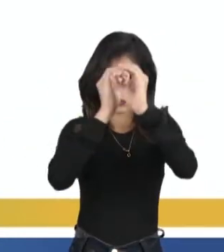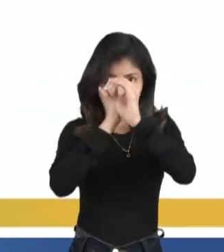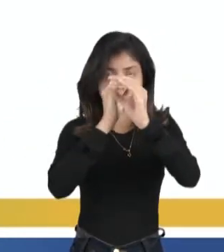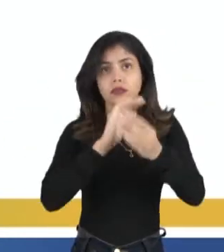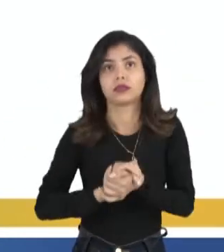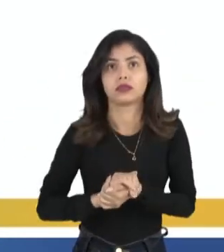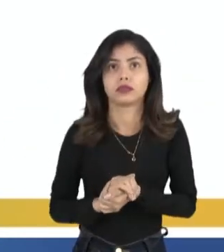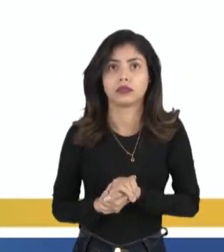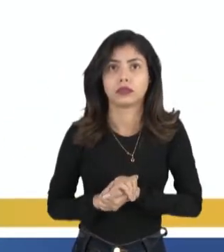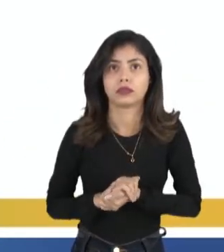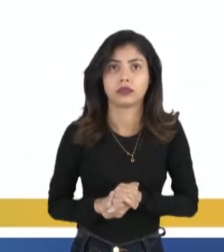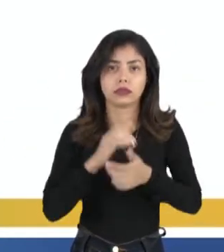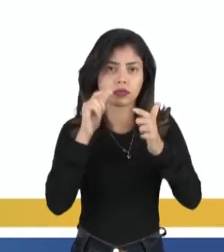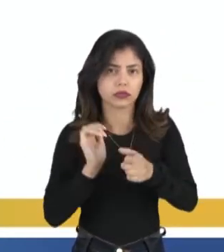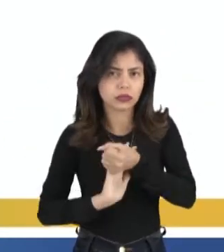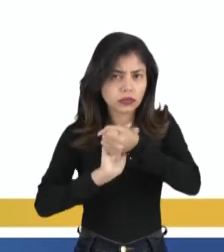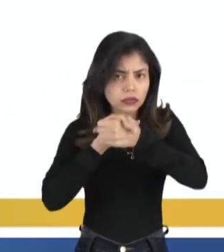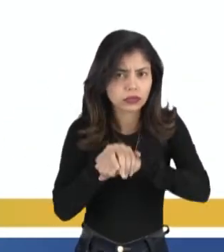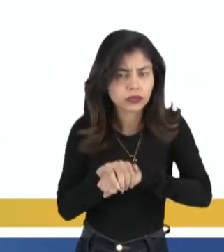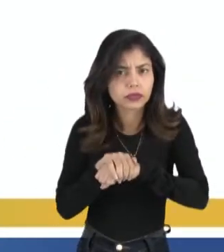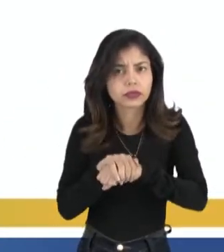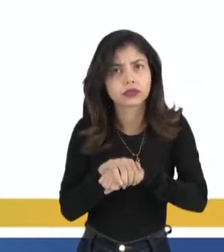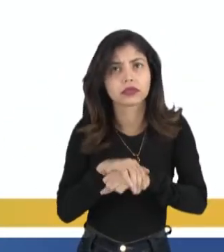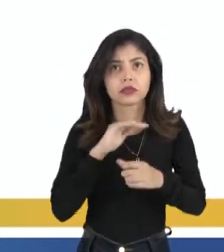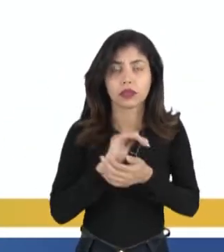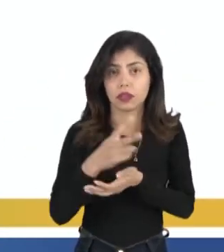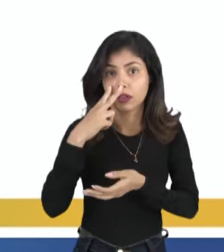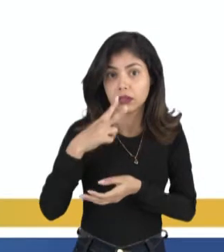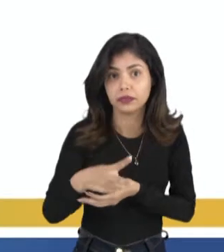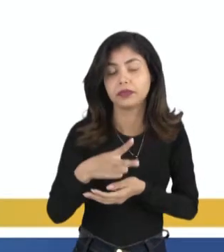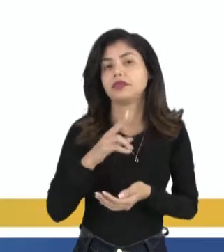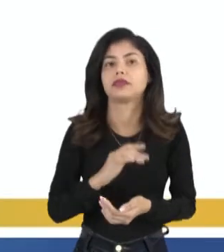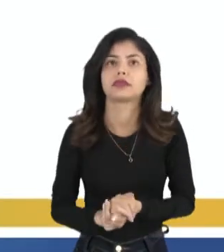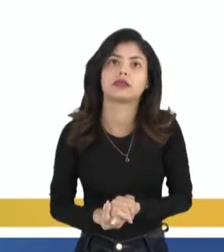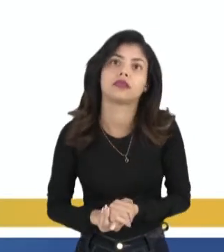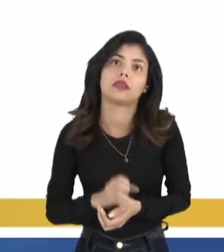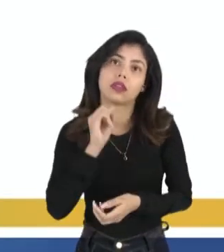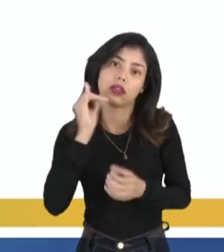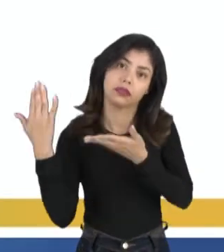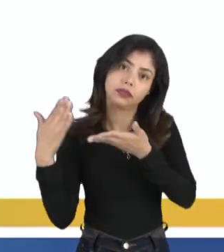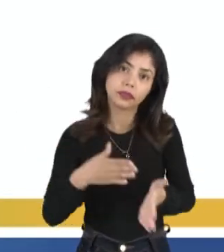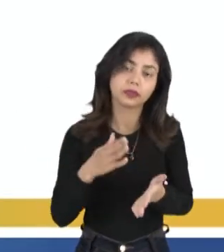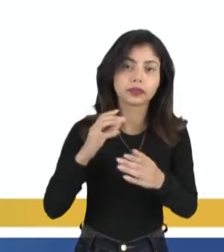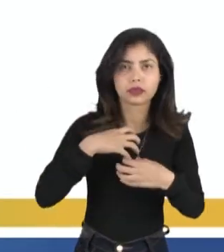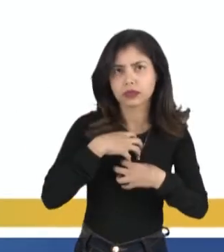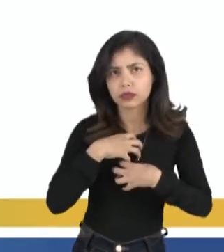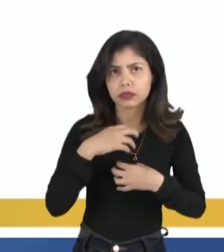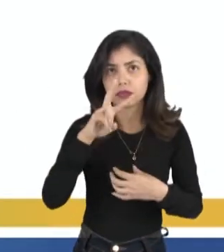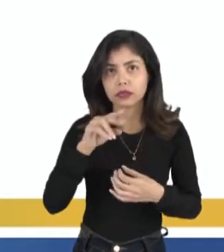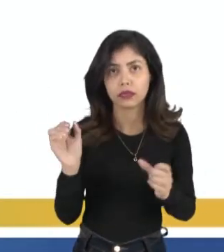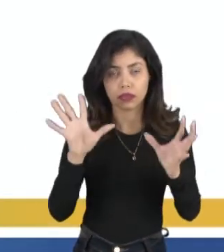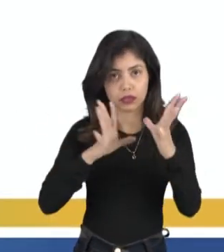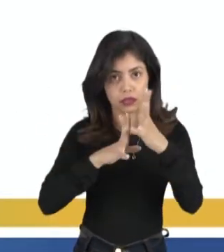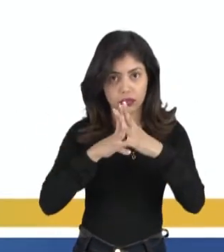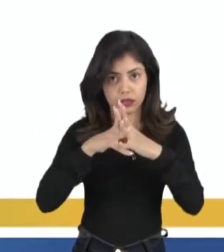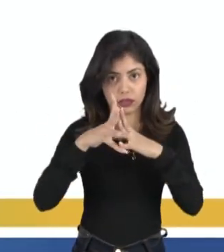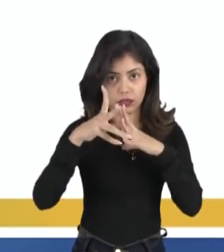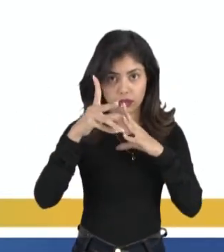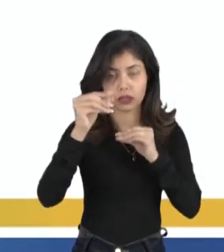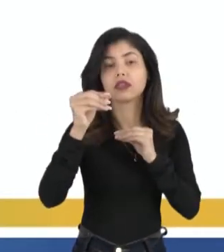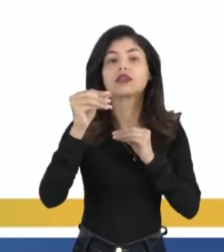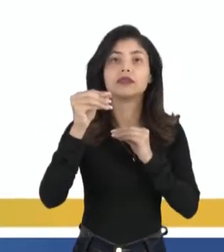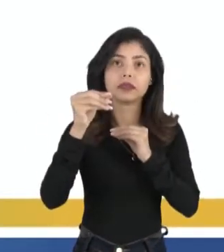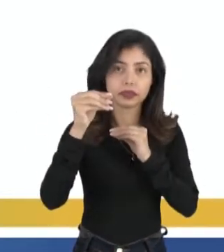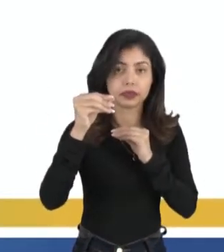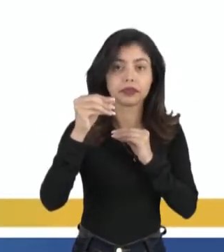está desse lado de cá, onde é noite, vai ver a Lua. Só que vai chegar um momento que essa Lua vai desaparecendo, chega